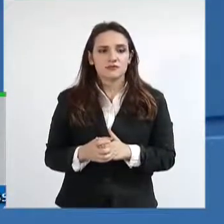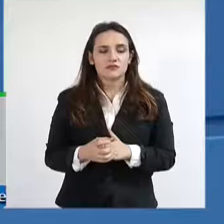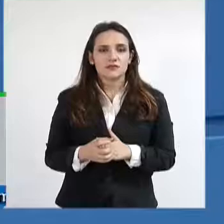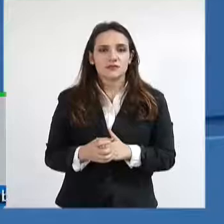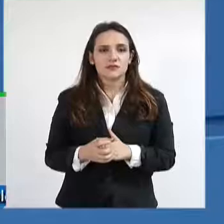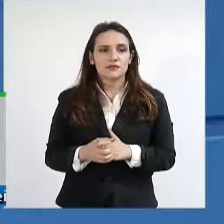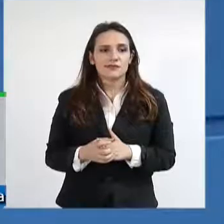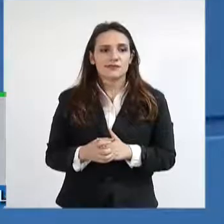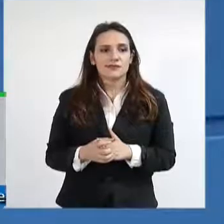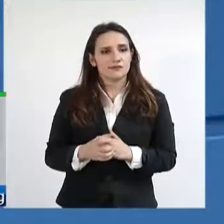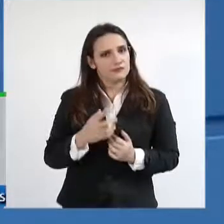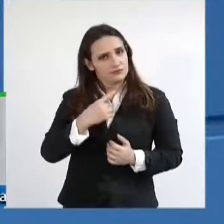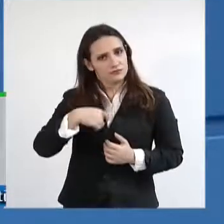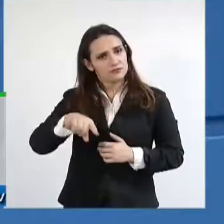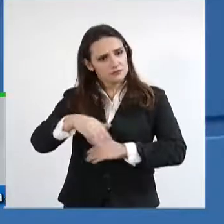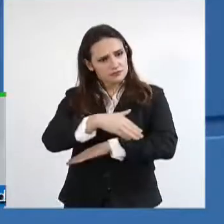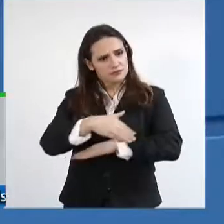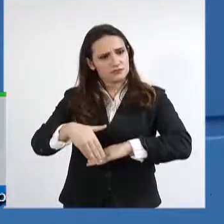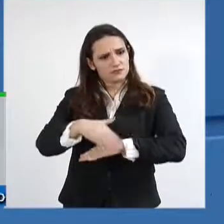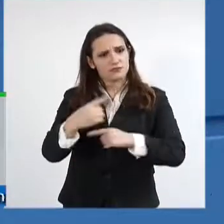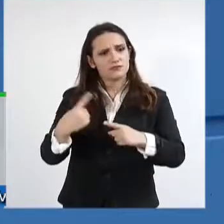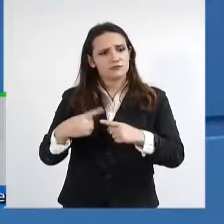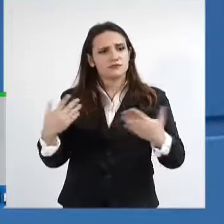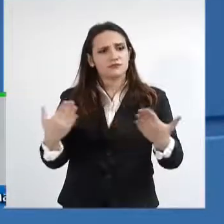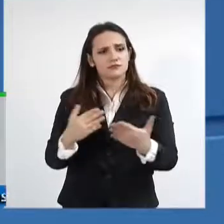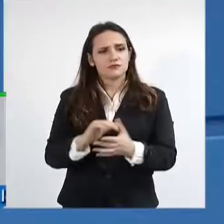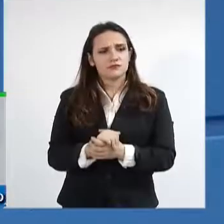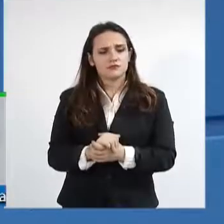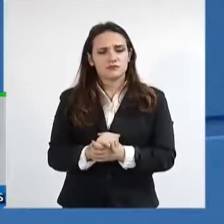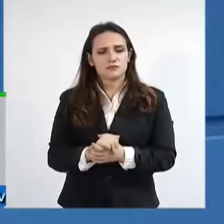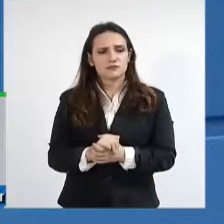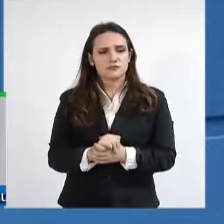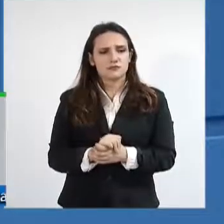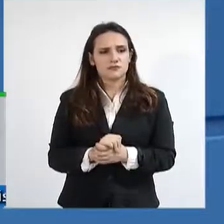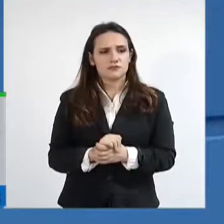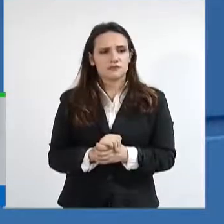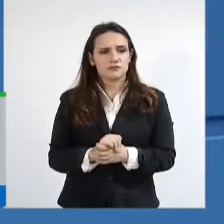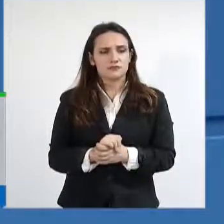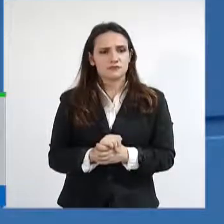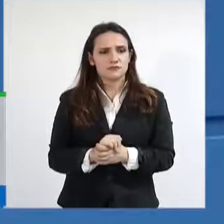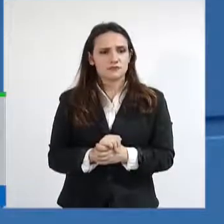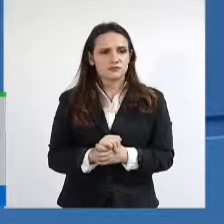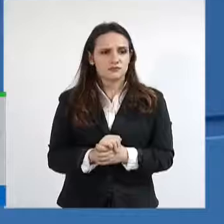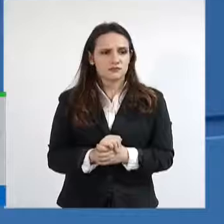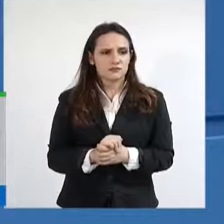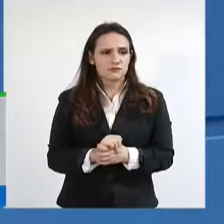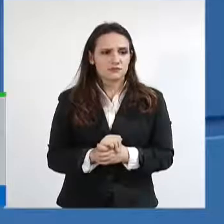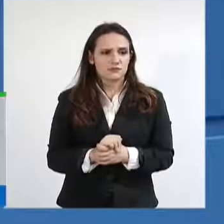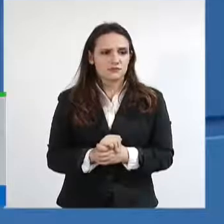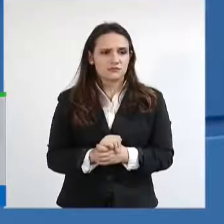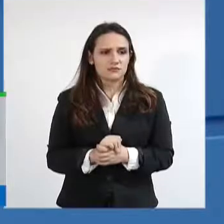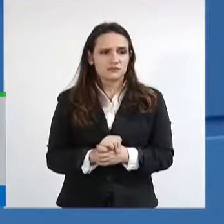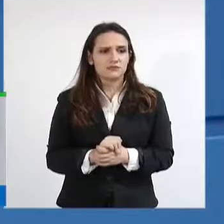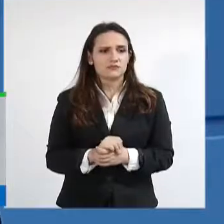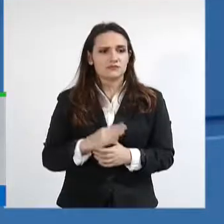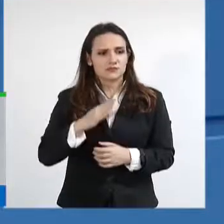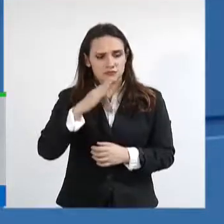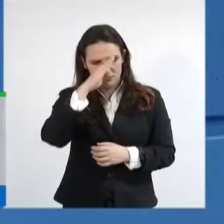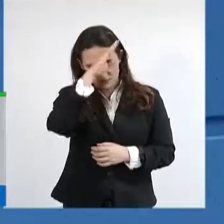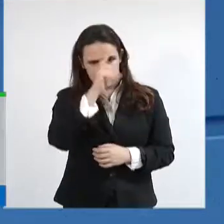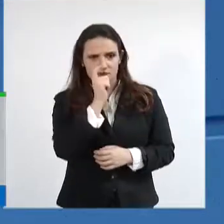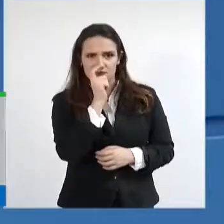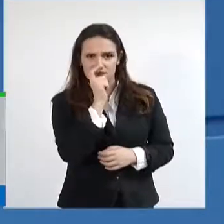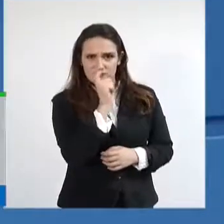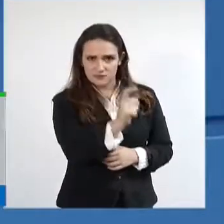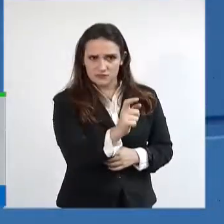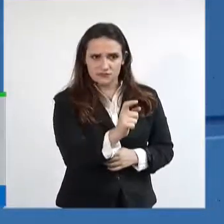muitas vezes porque agora, além de palavras ofensivas,